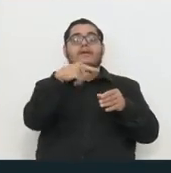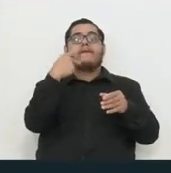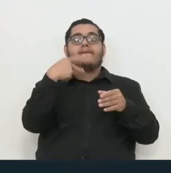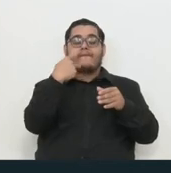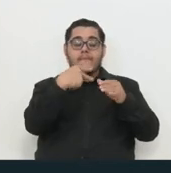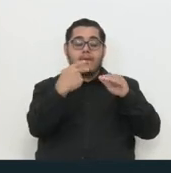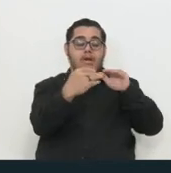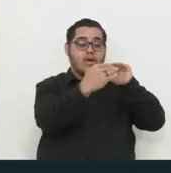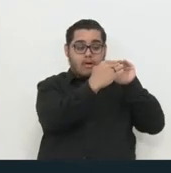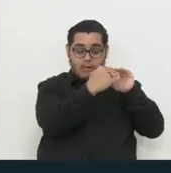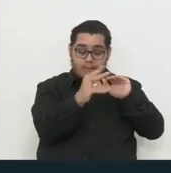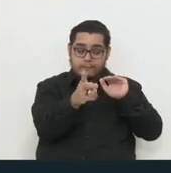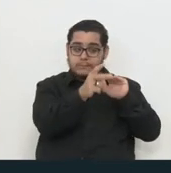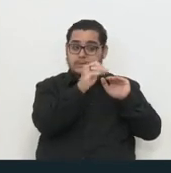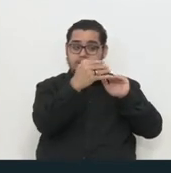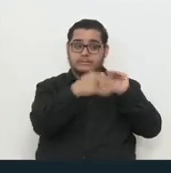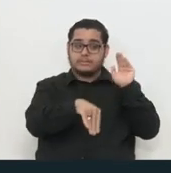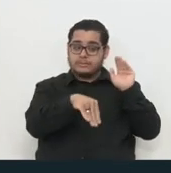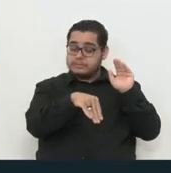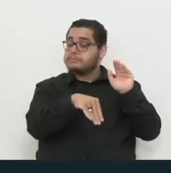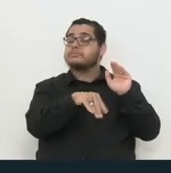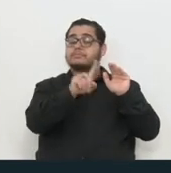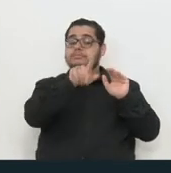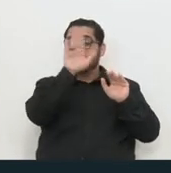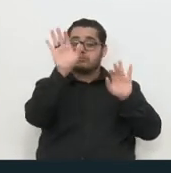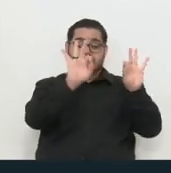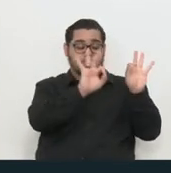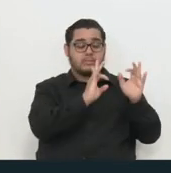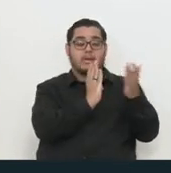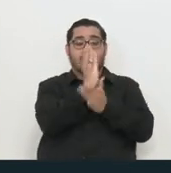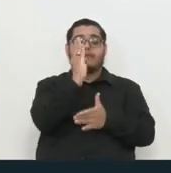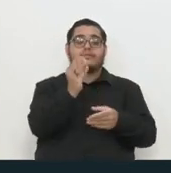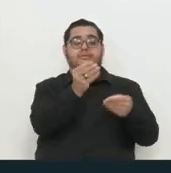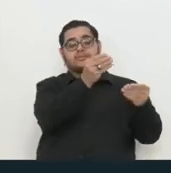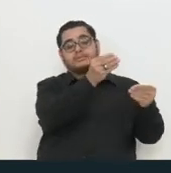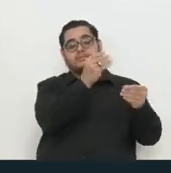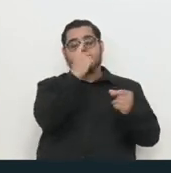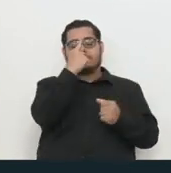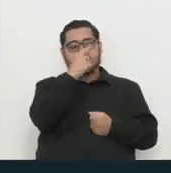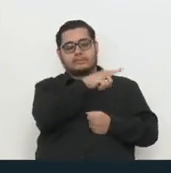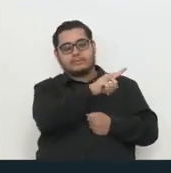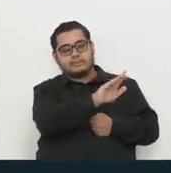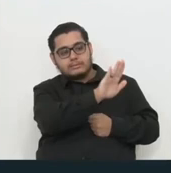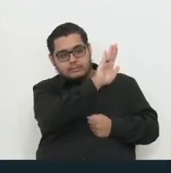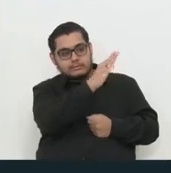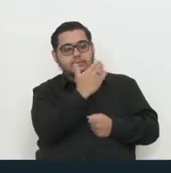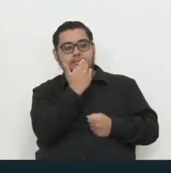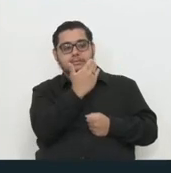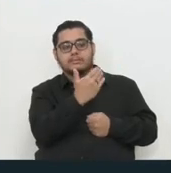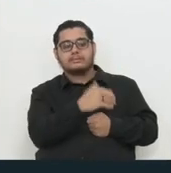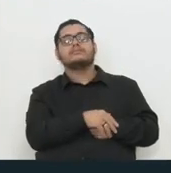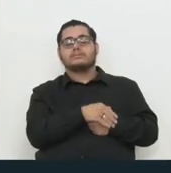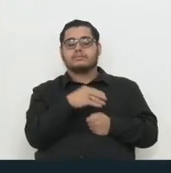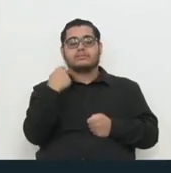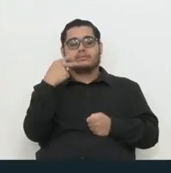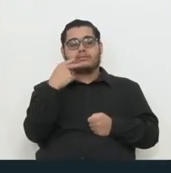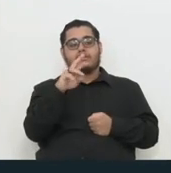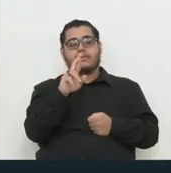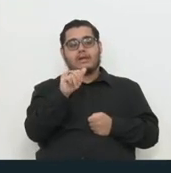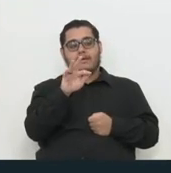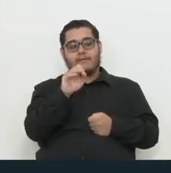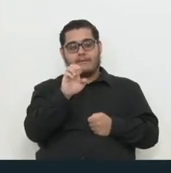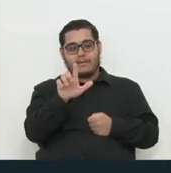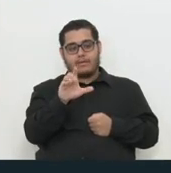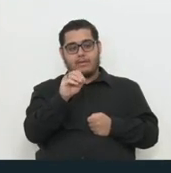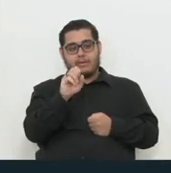Como estão os contratos manifestem encerrado a votação aprovado em canice pela ordem Presidente pela ordem Vereador Rafael Costa gostaria que os itens